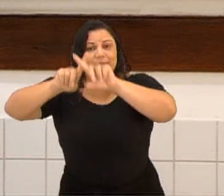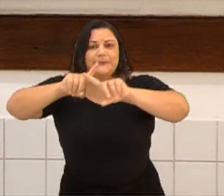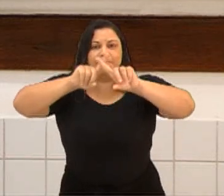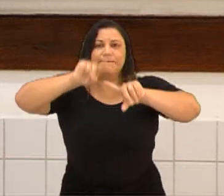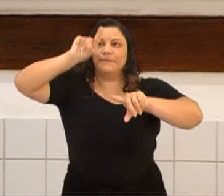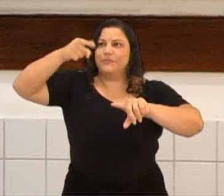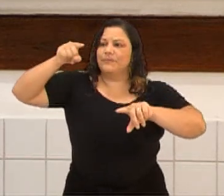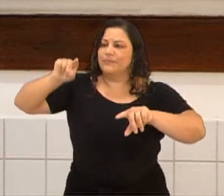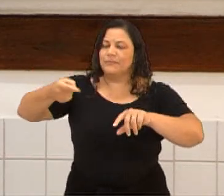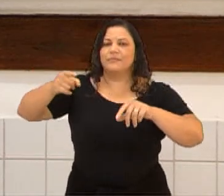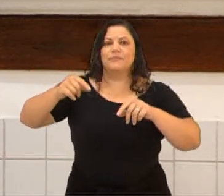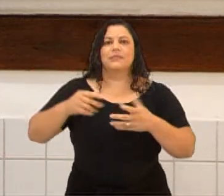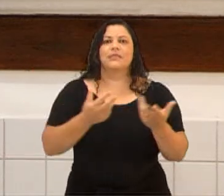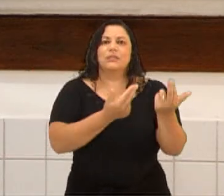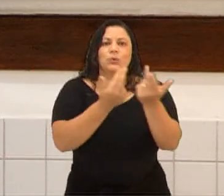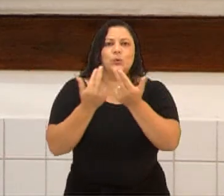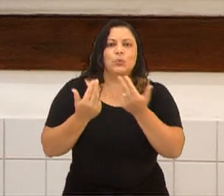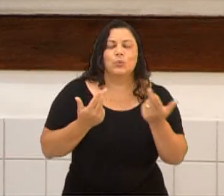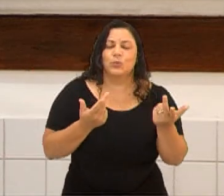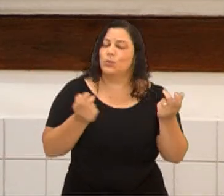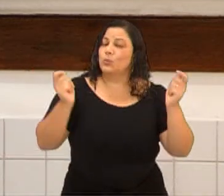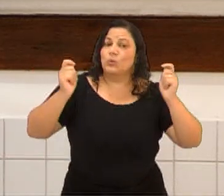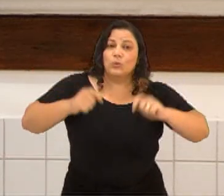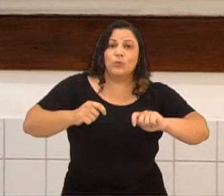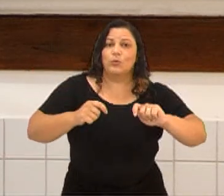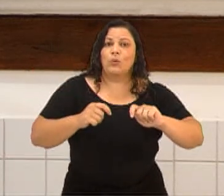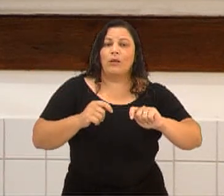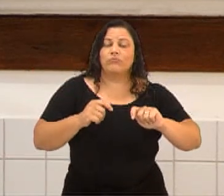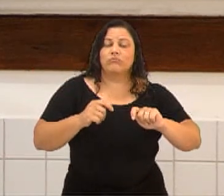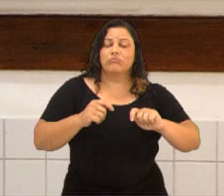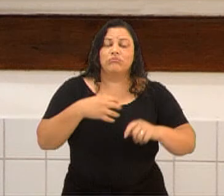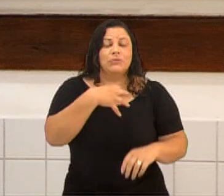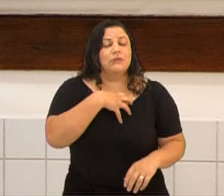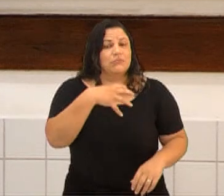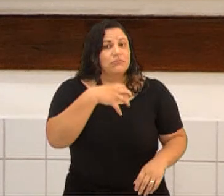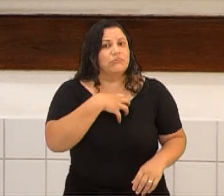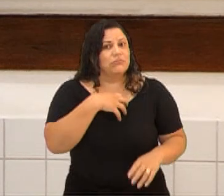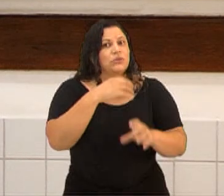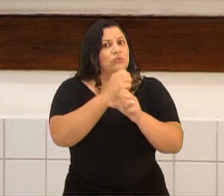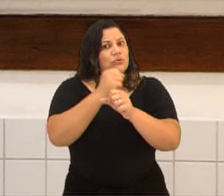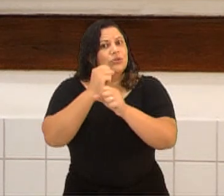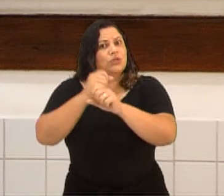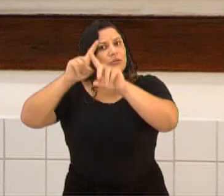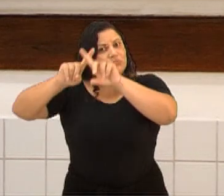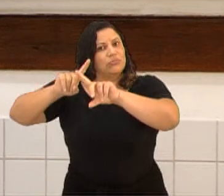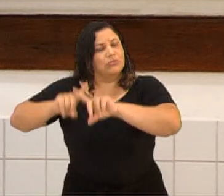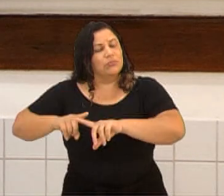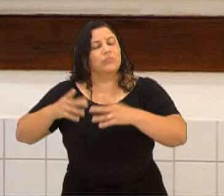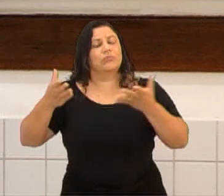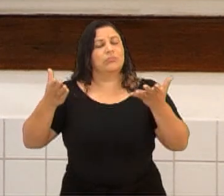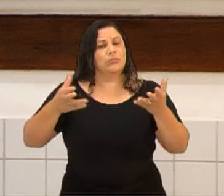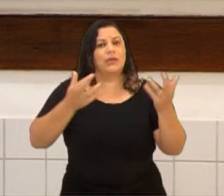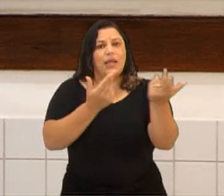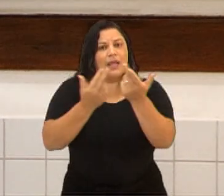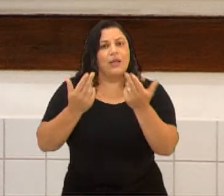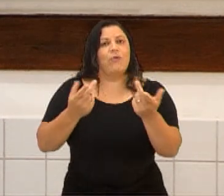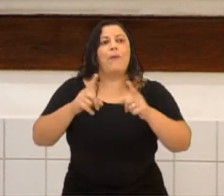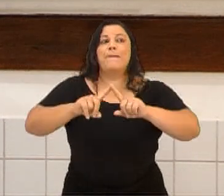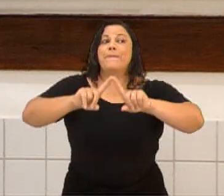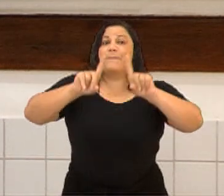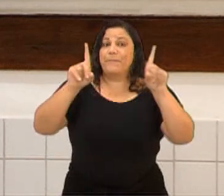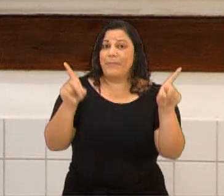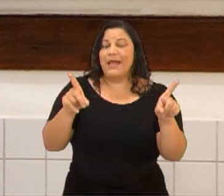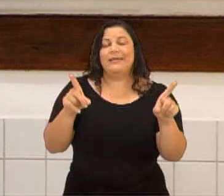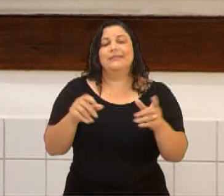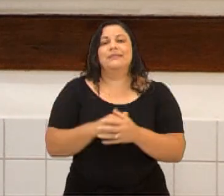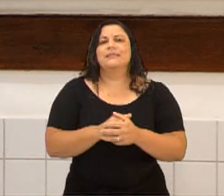vírgula. Essas mesmas multiplicações, a mesma forma de calcular, também é com o número inteiro. A diferença é que a gente não vai precisar